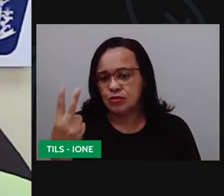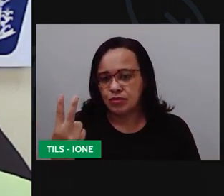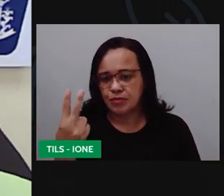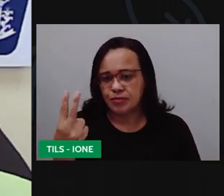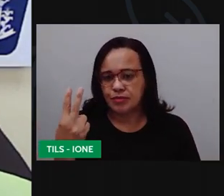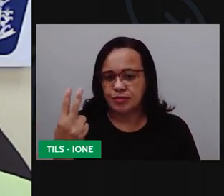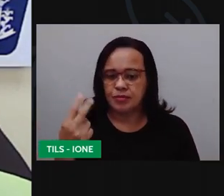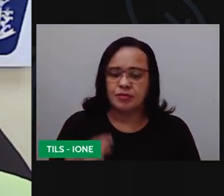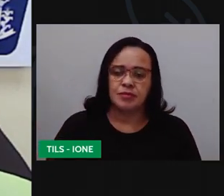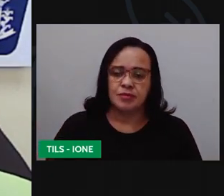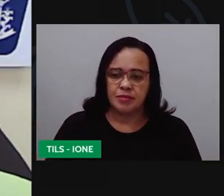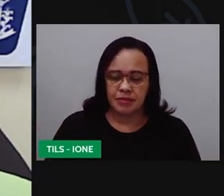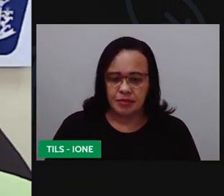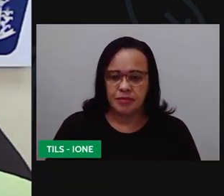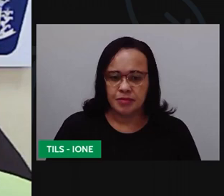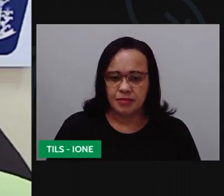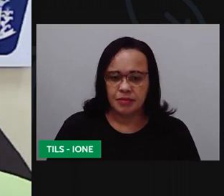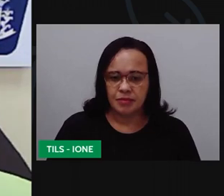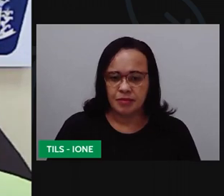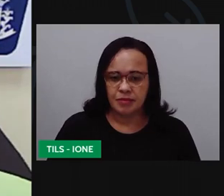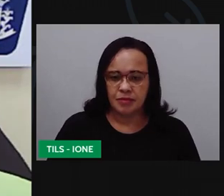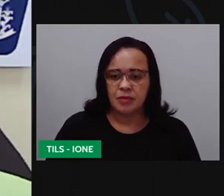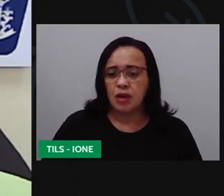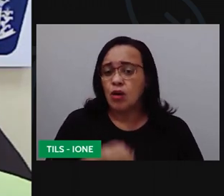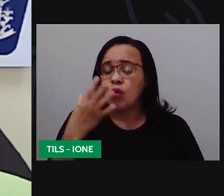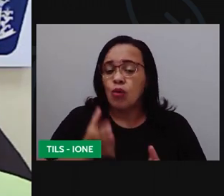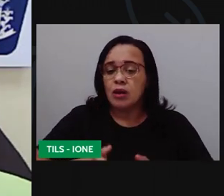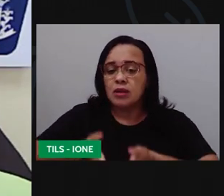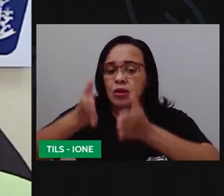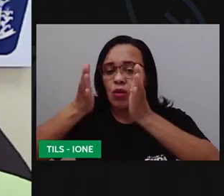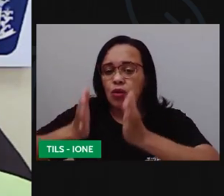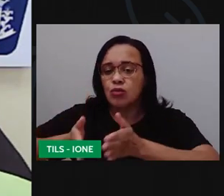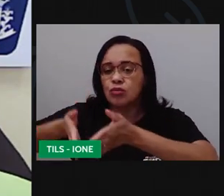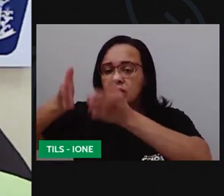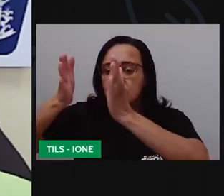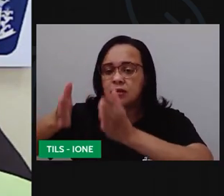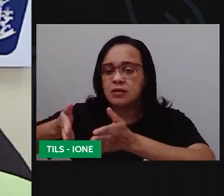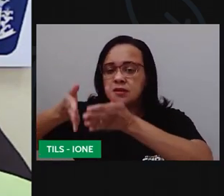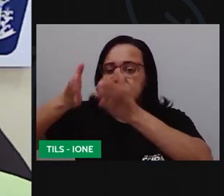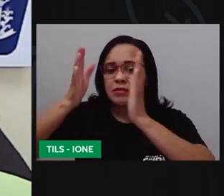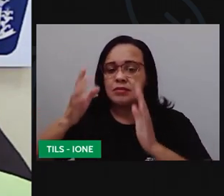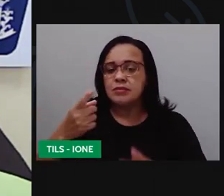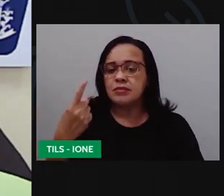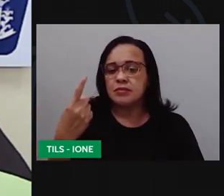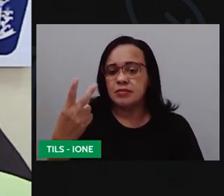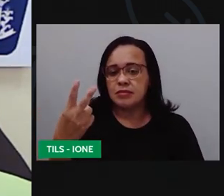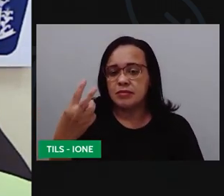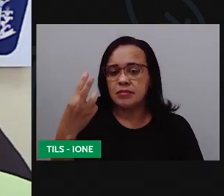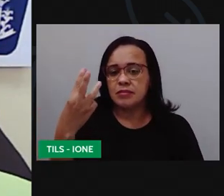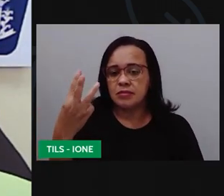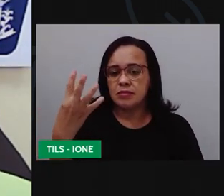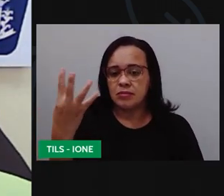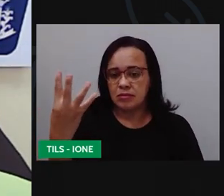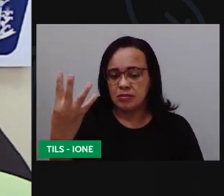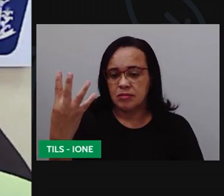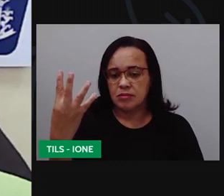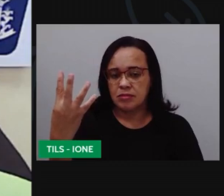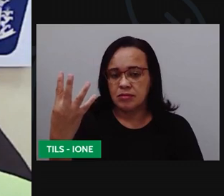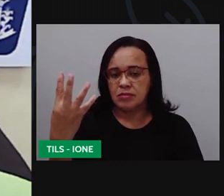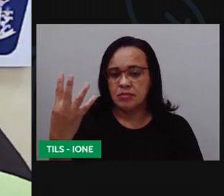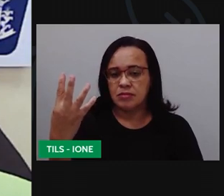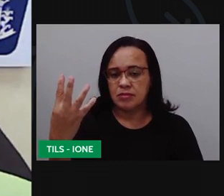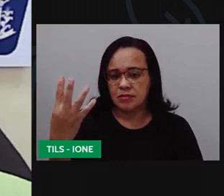E nessas linhas aqui, nessas duas linhas, eu tenho quantas colunas? Uma, duas, três,